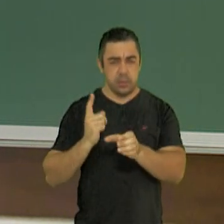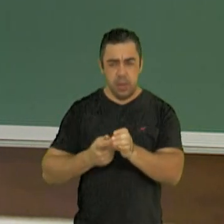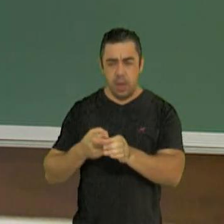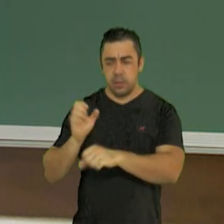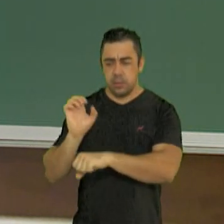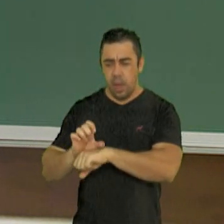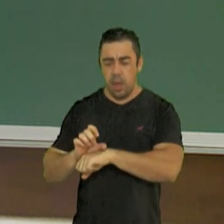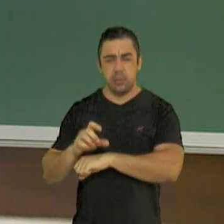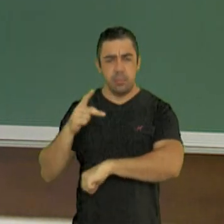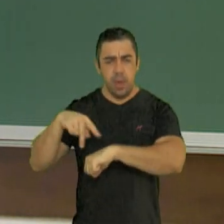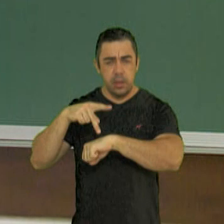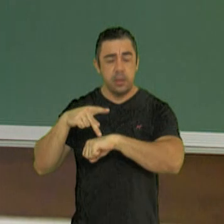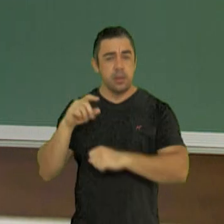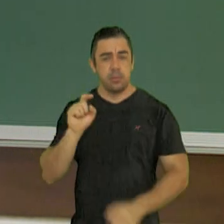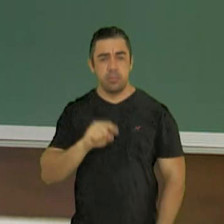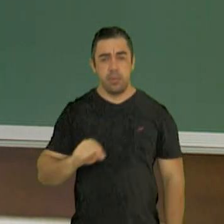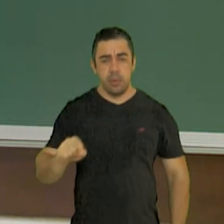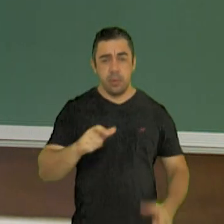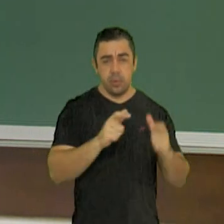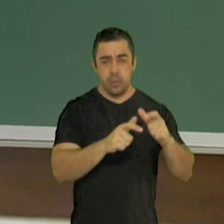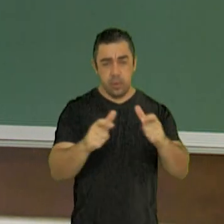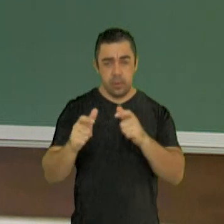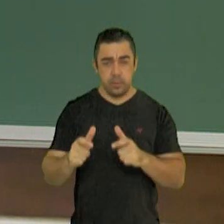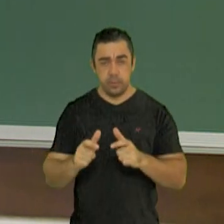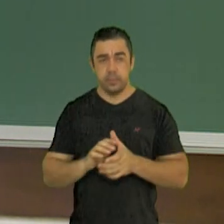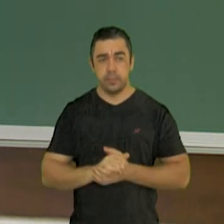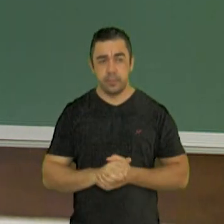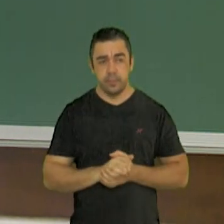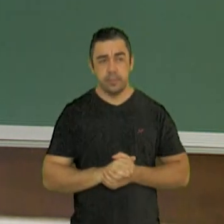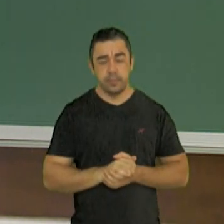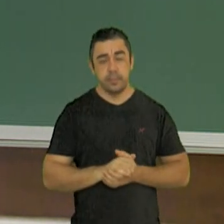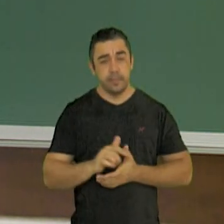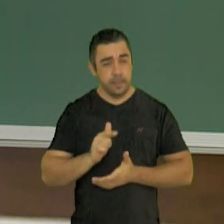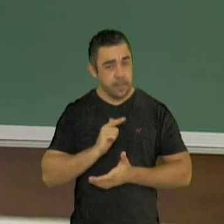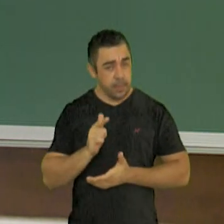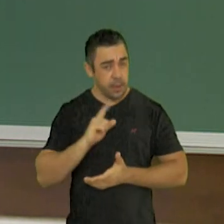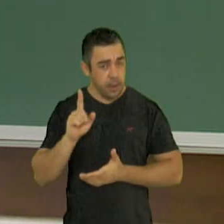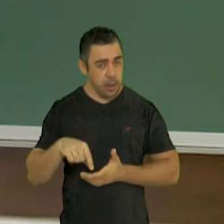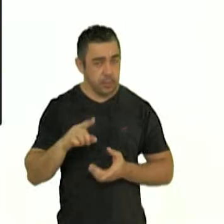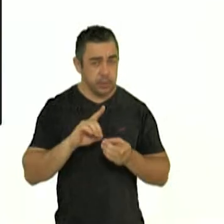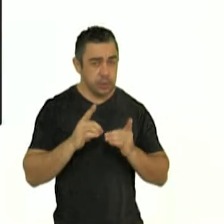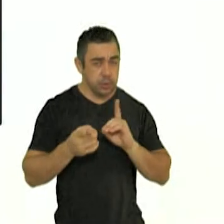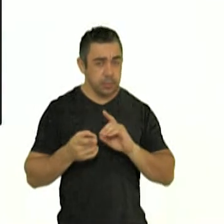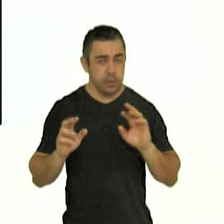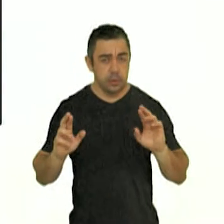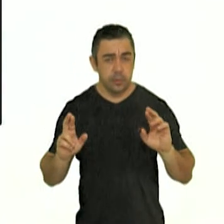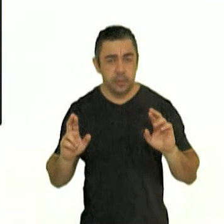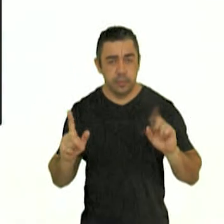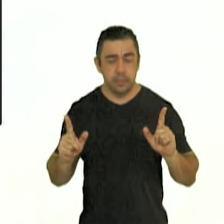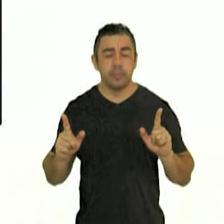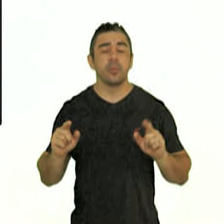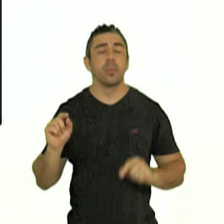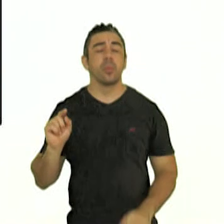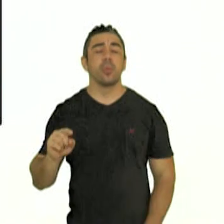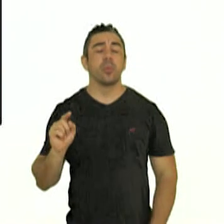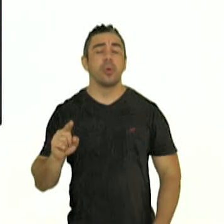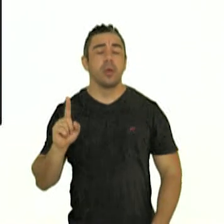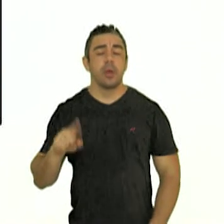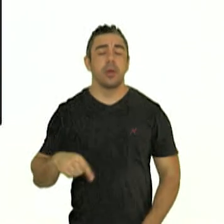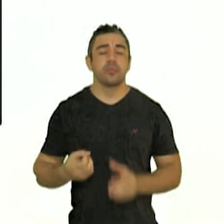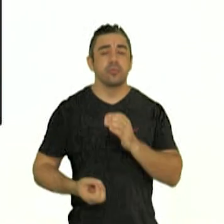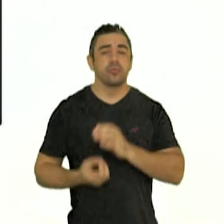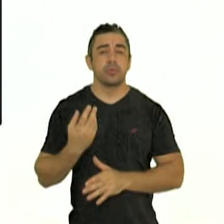que ocupam um determinado território. Ela passa a exercer uma dinâmica, né, a desenvolver uma dinâmica através da